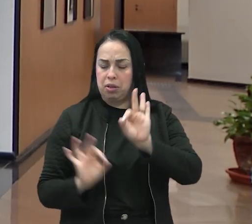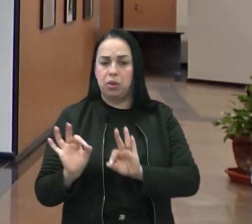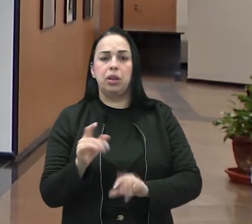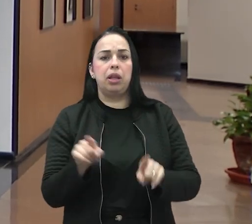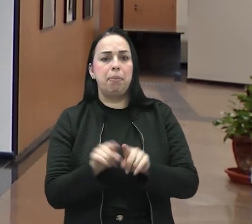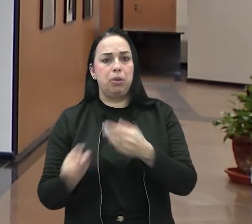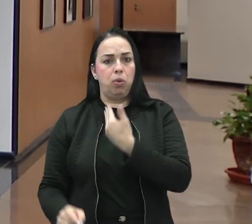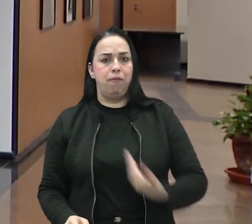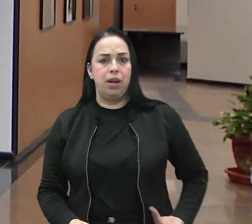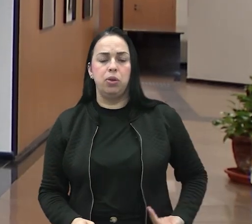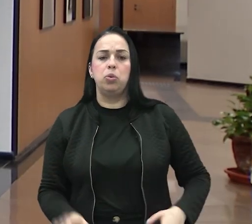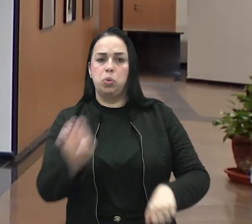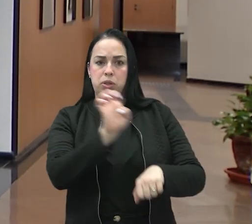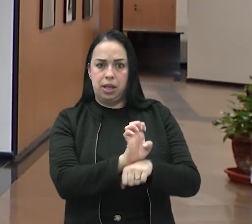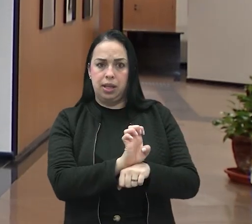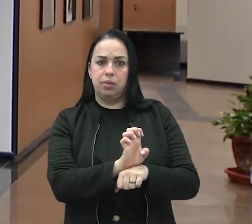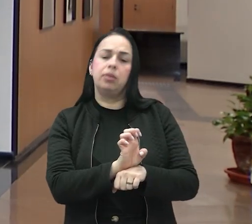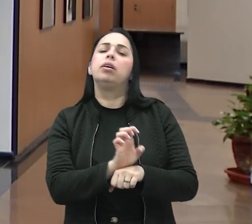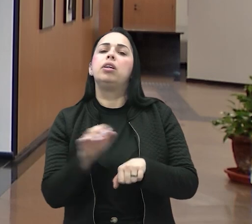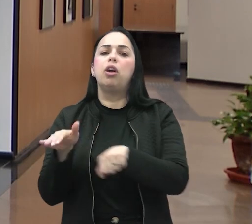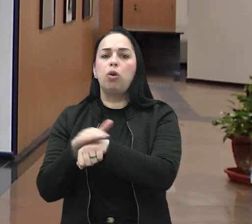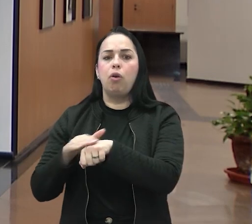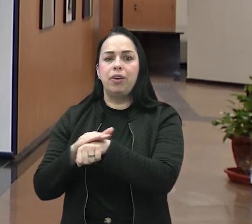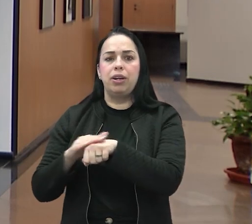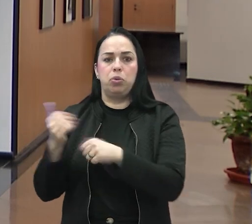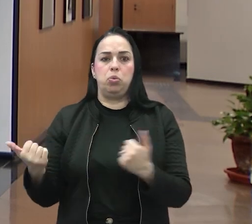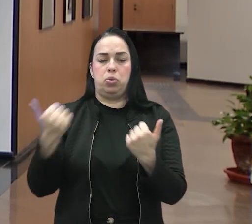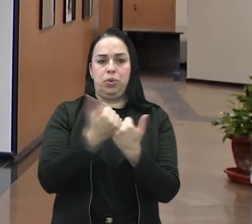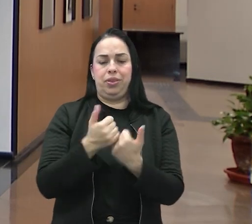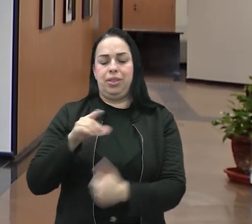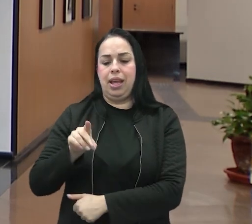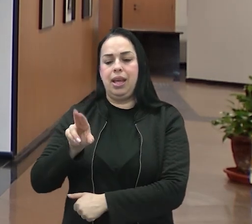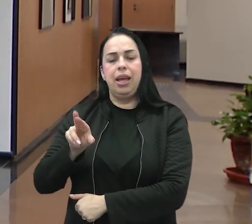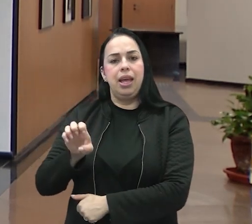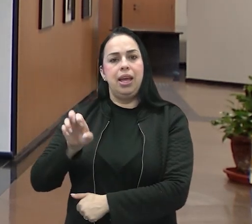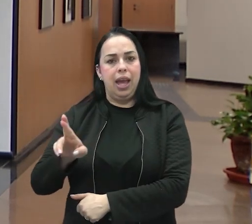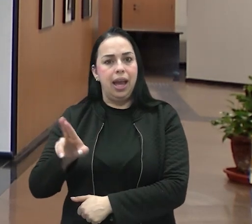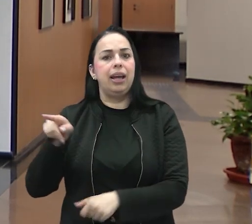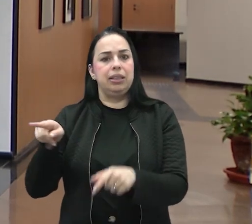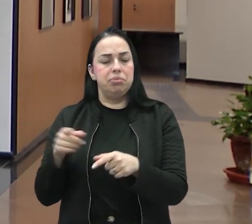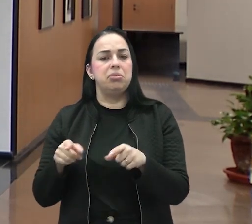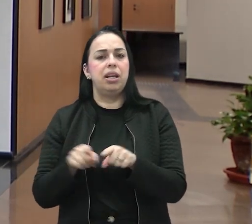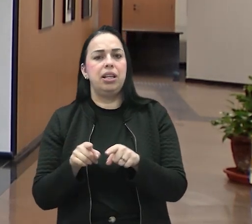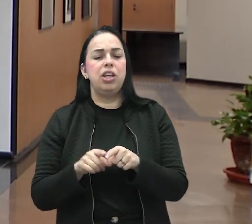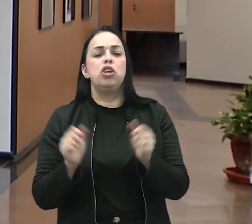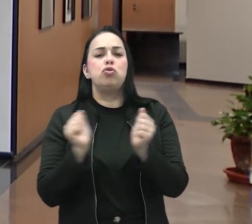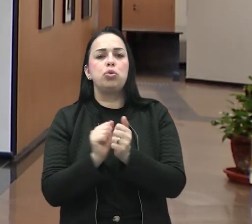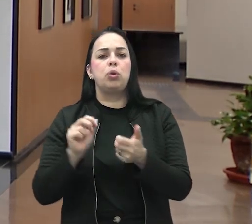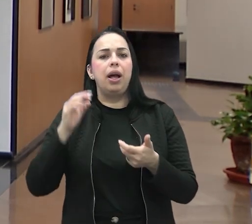através do governo do estado, do DR, em reuniões com o Sérgio Codelo, que é o superintendente do DR, junto com a deputada Letícia, que